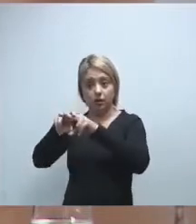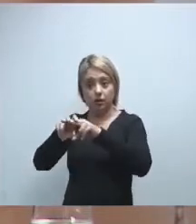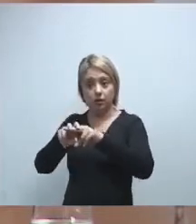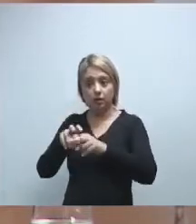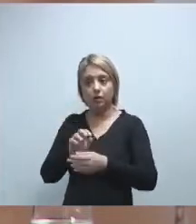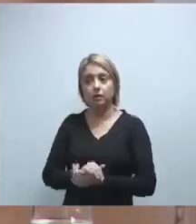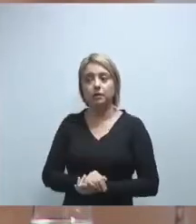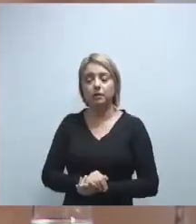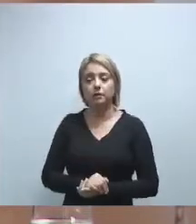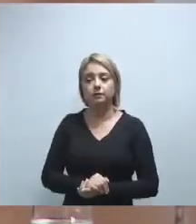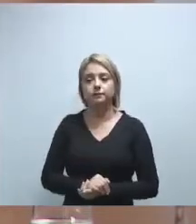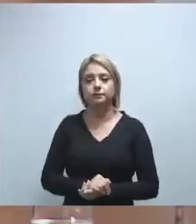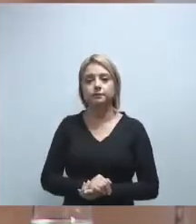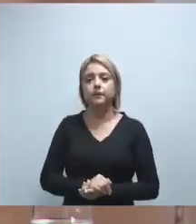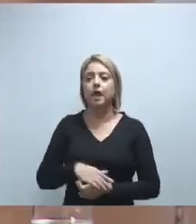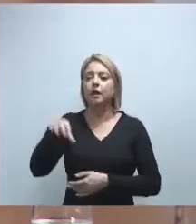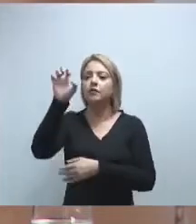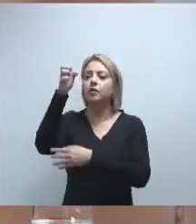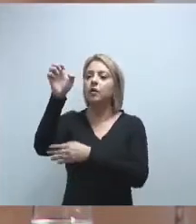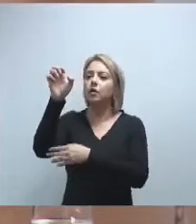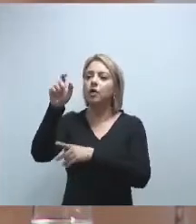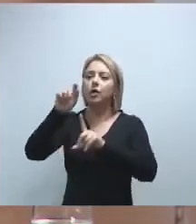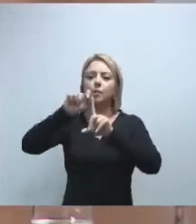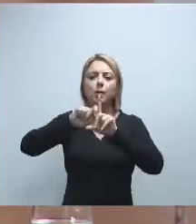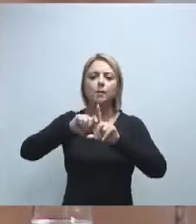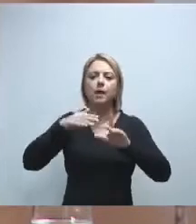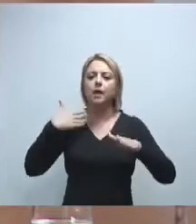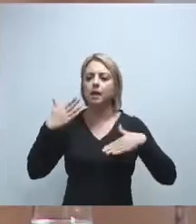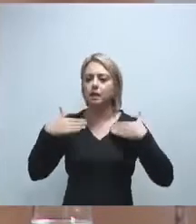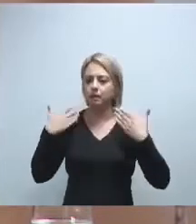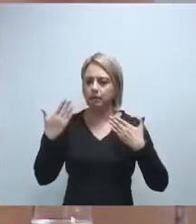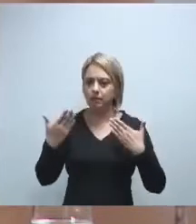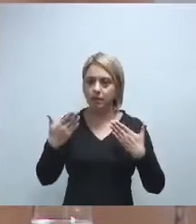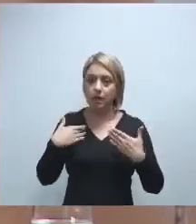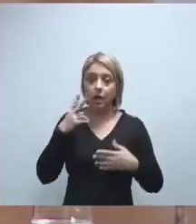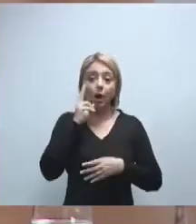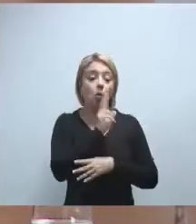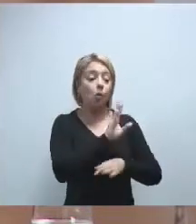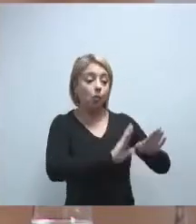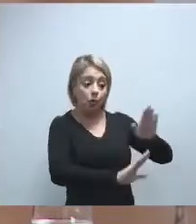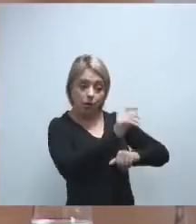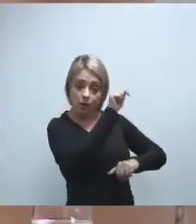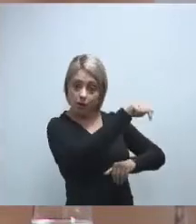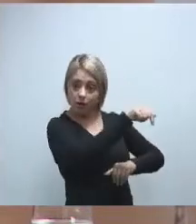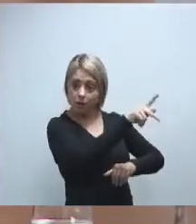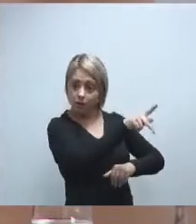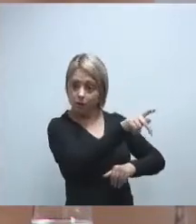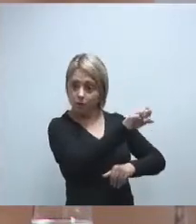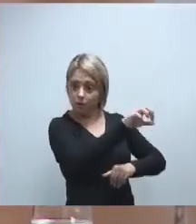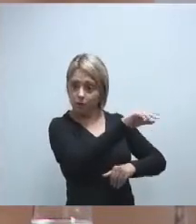certa feita ele foi pra europa e passou um mês na europa e doces e tomar conta da procuradoria